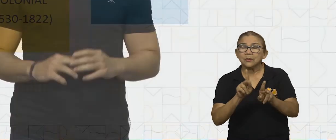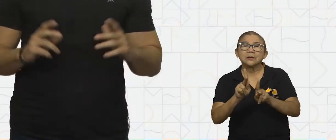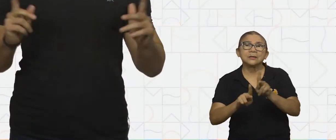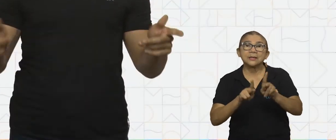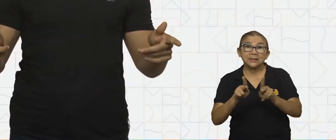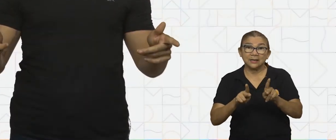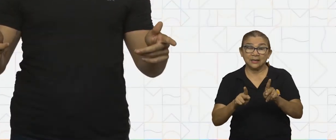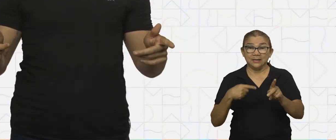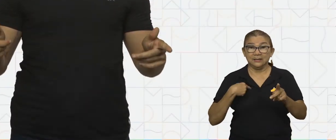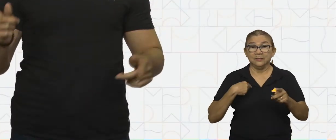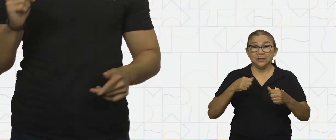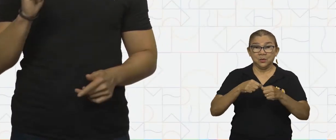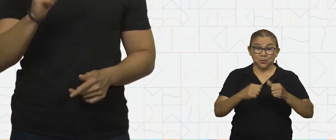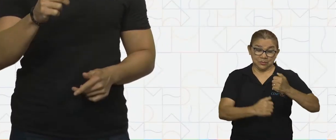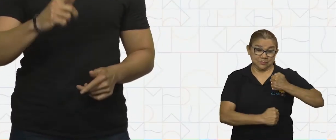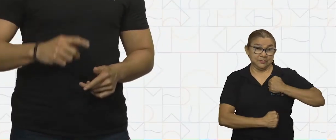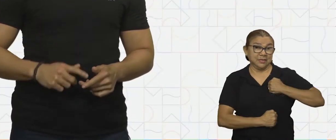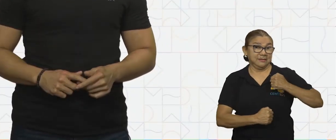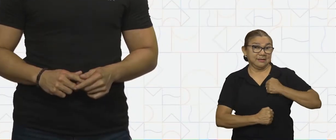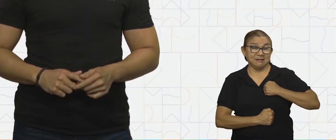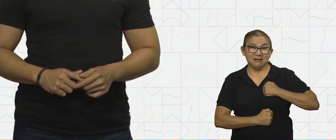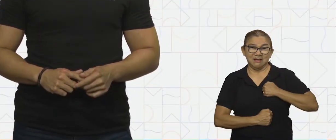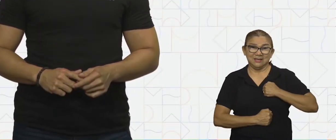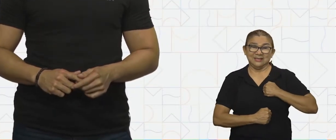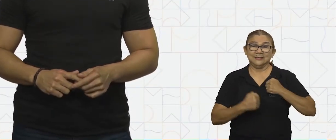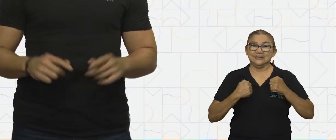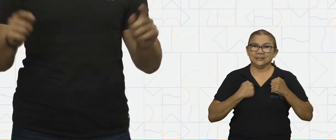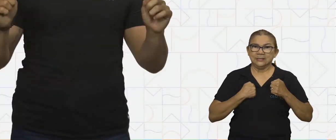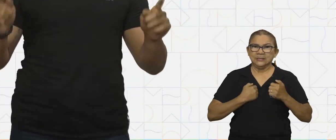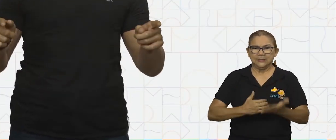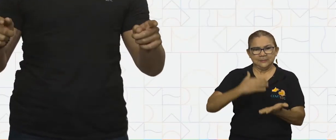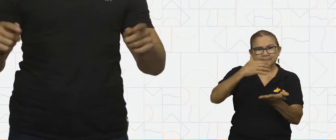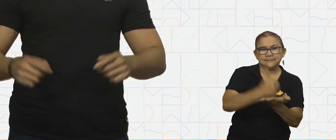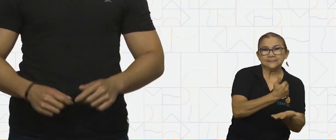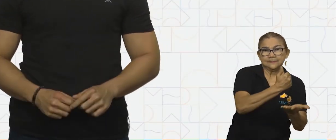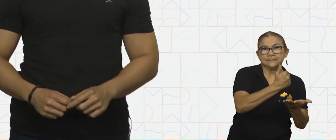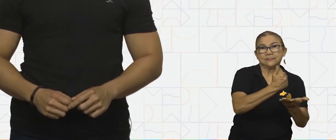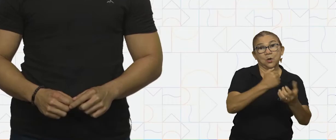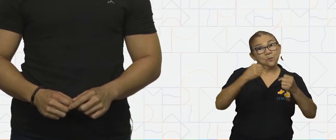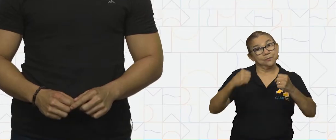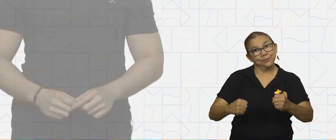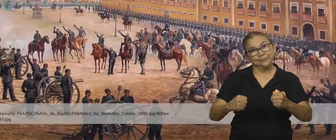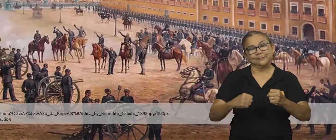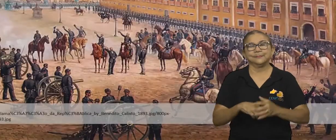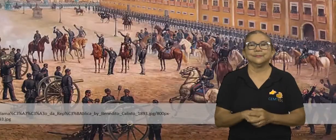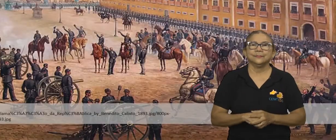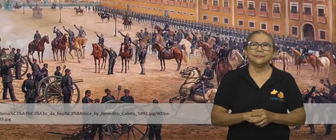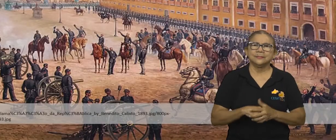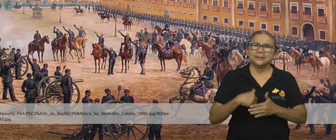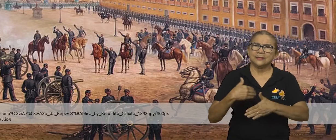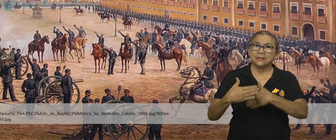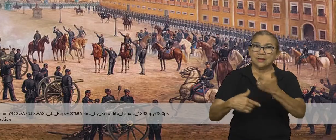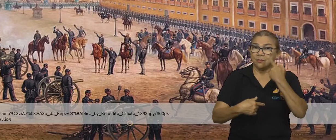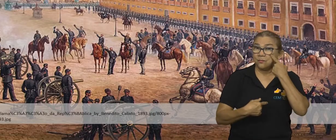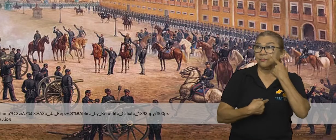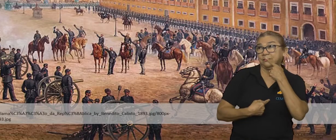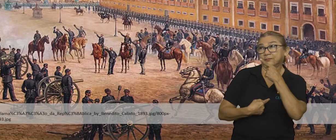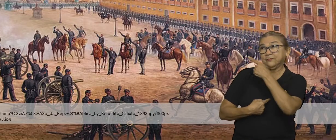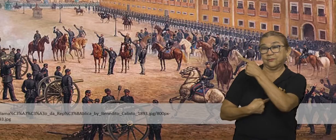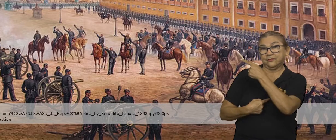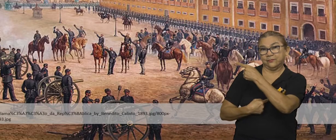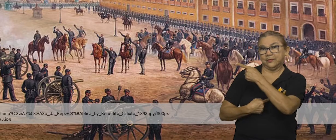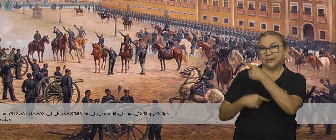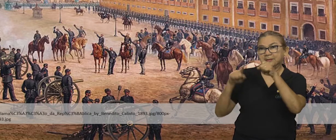militares. A partir daqui, vamos começar nossa viagem ao Brasil República, até os dias atuais. Nessa pintura de Benedito